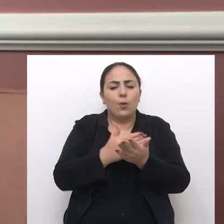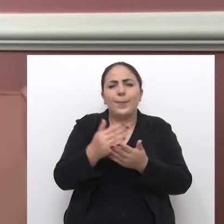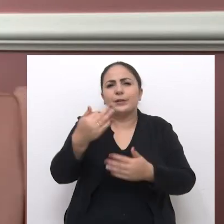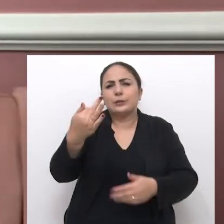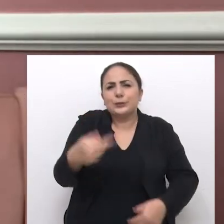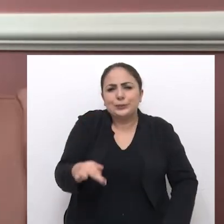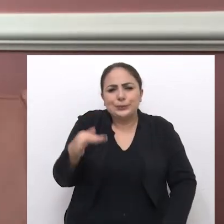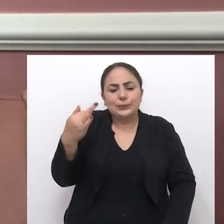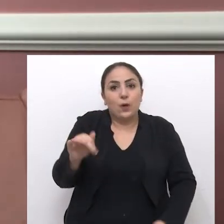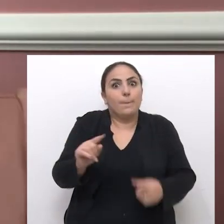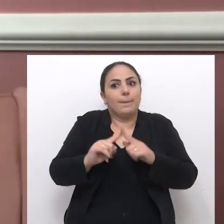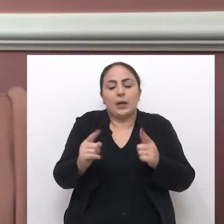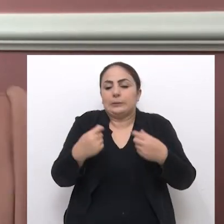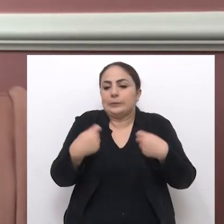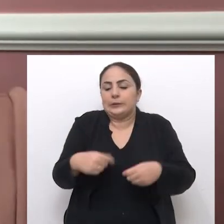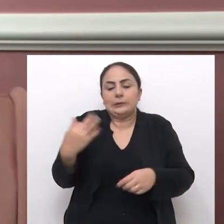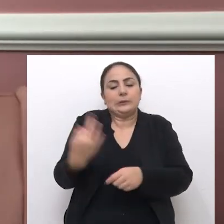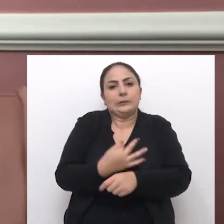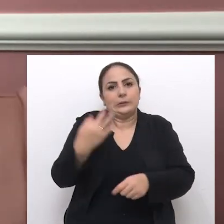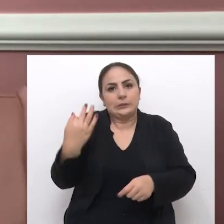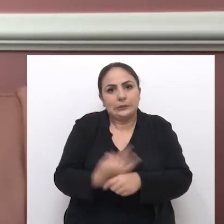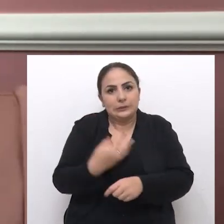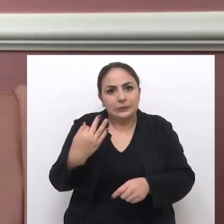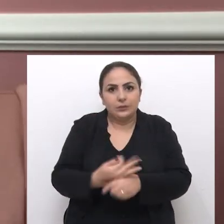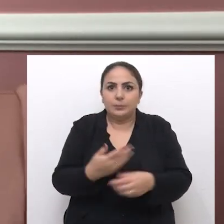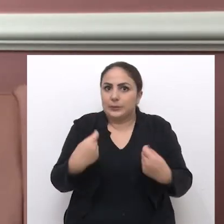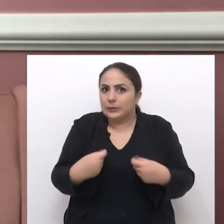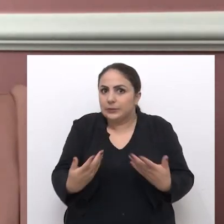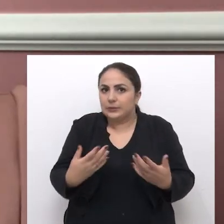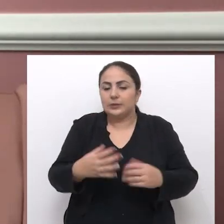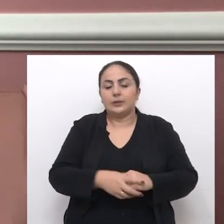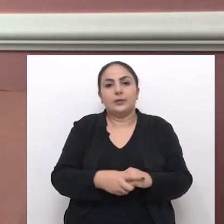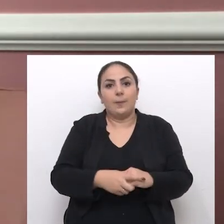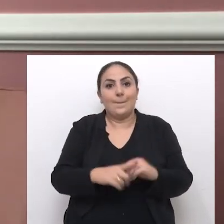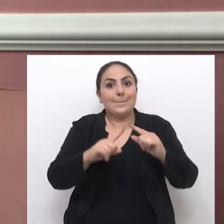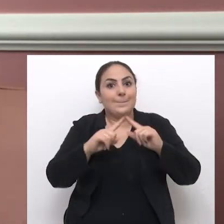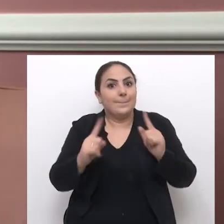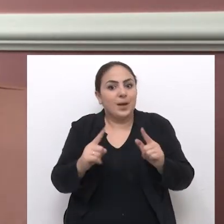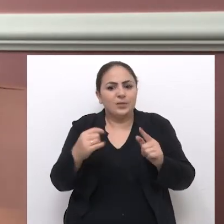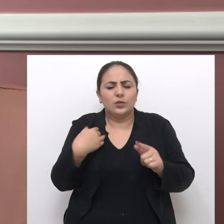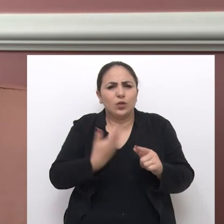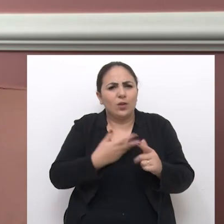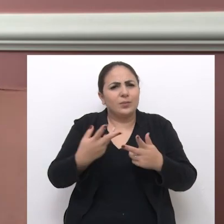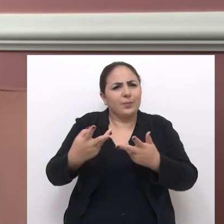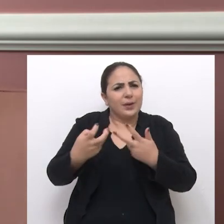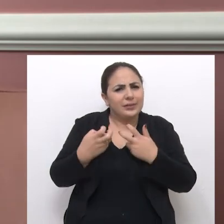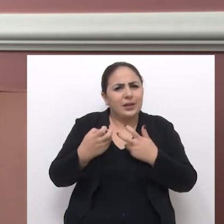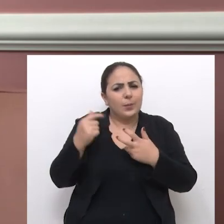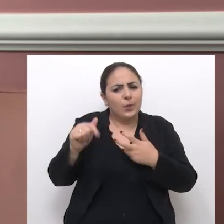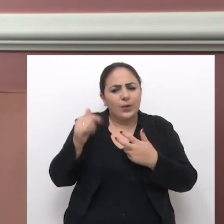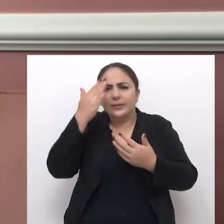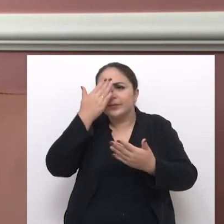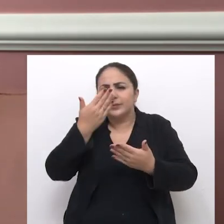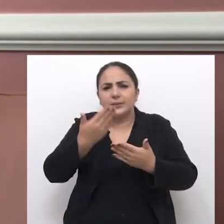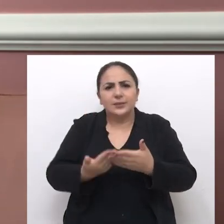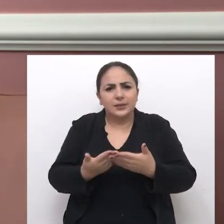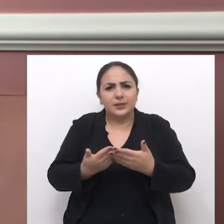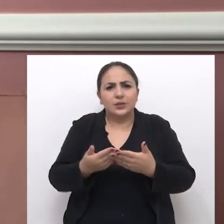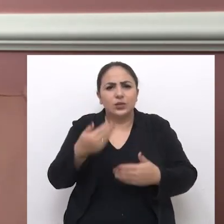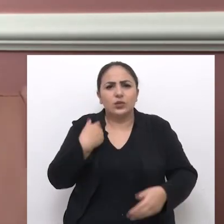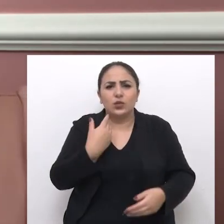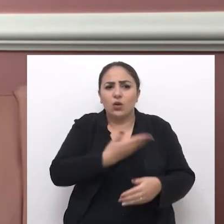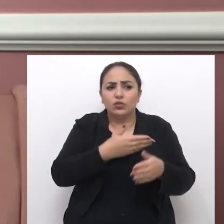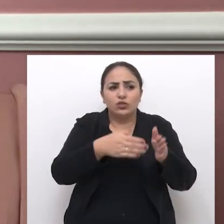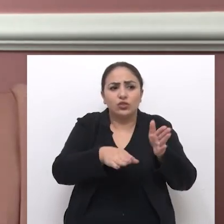no começo dói mesmo, que tem que aguentar, né, e porque a gente veio com essas crenças,